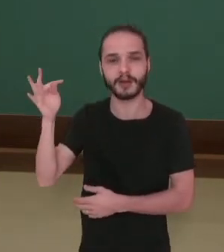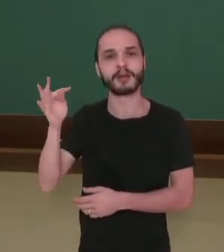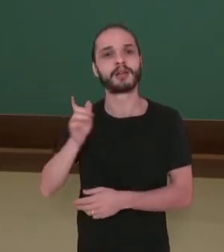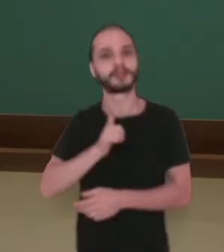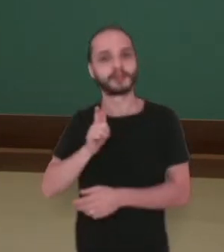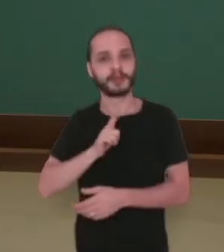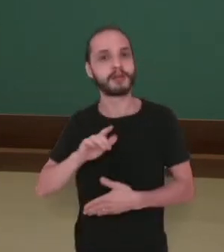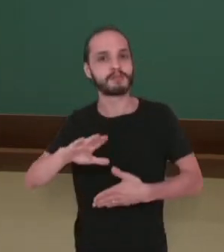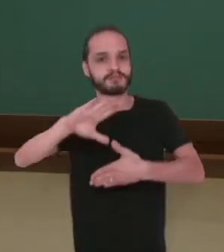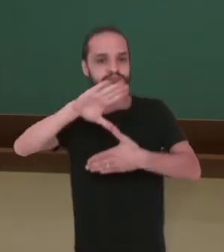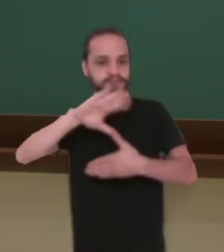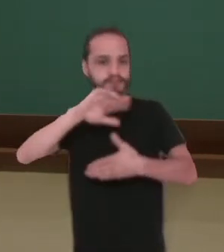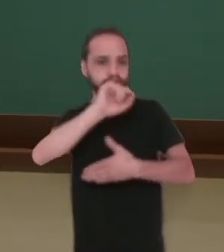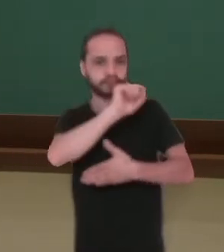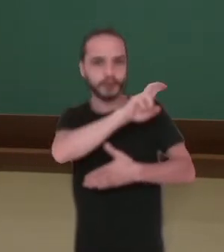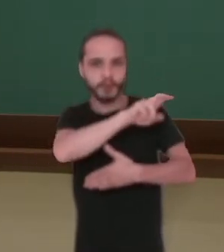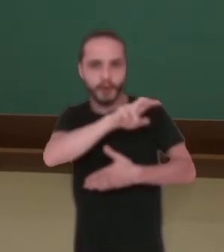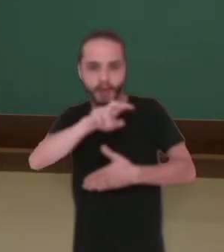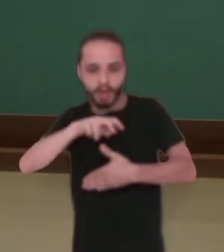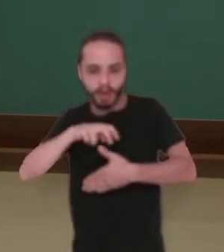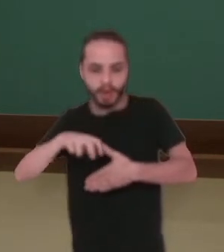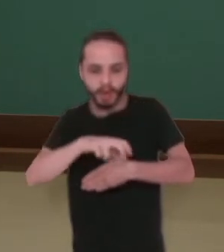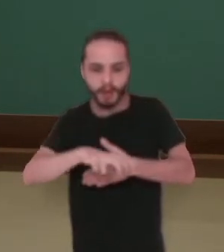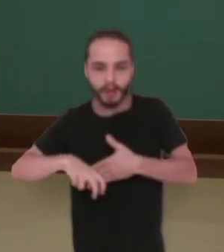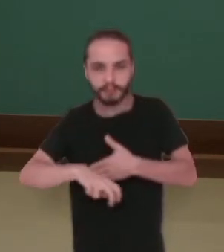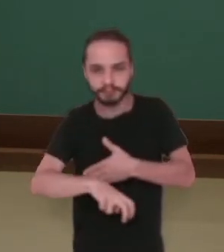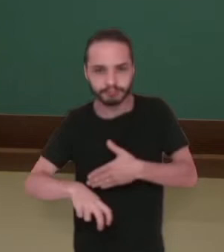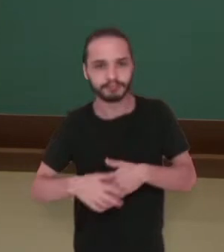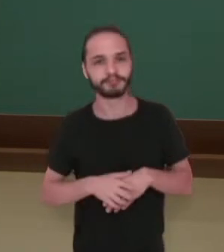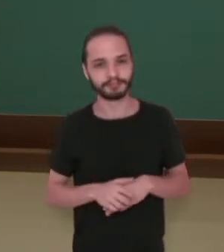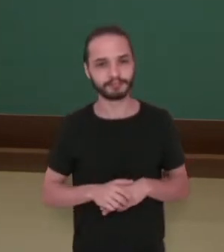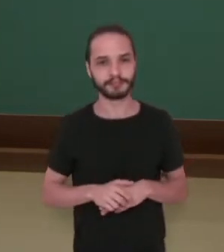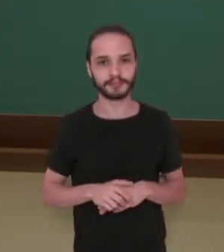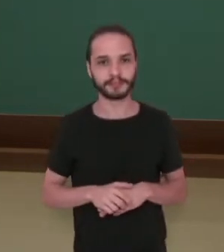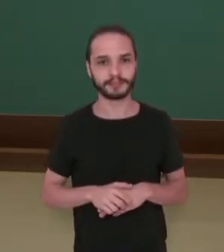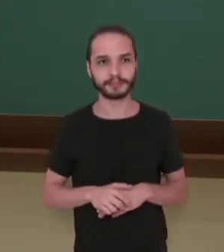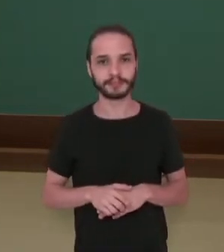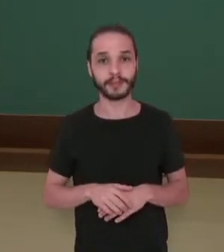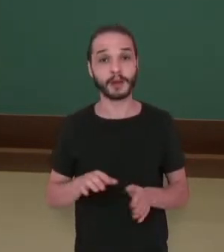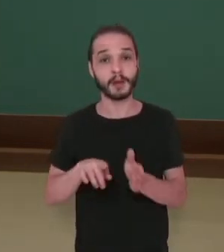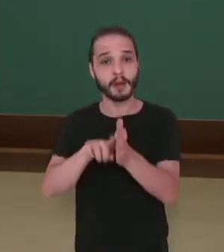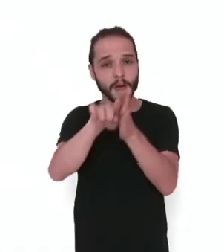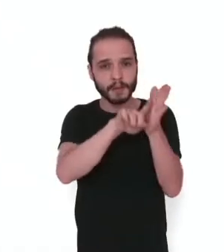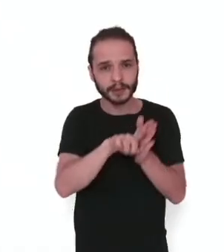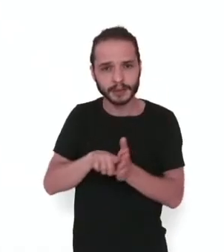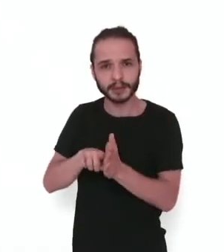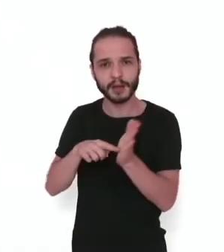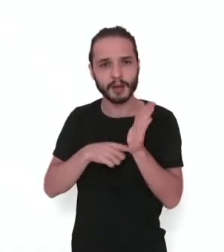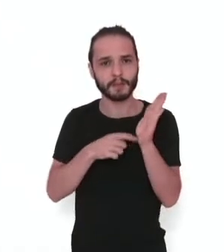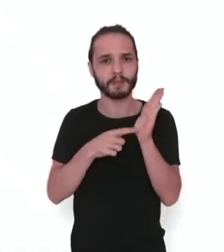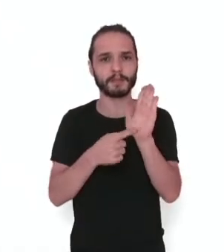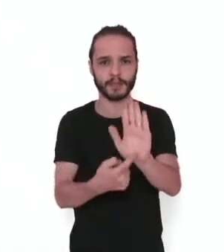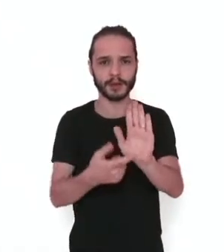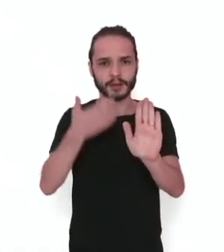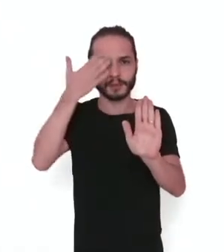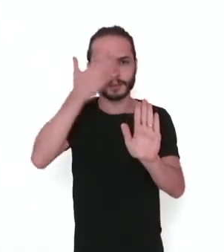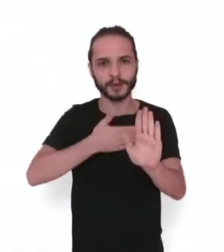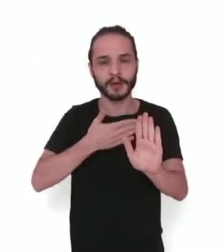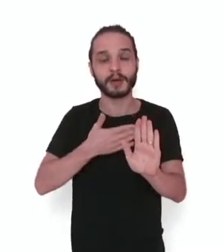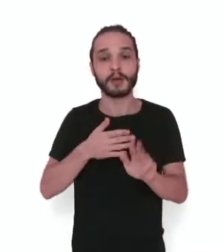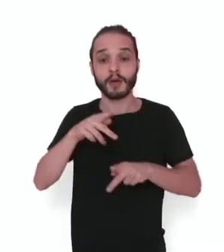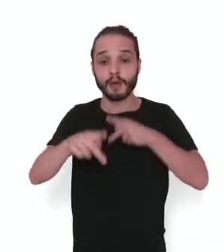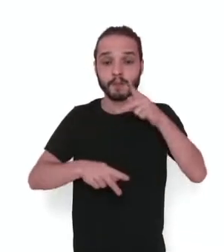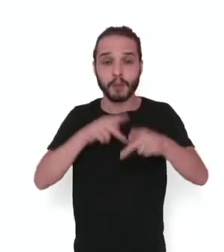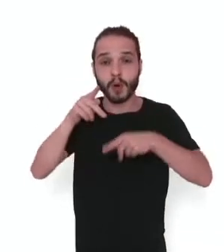Estreito de Bering é a mais aceita, ok? Então vamos lá. Pesquisas apontam que os povos esquimós,